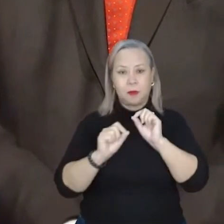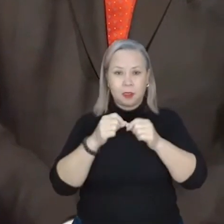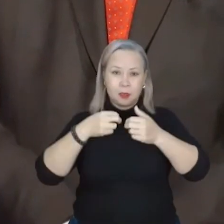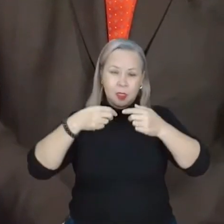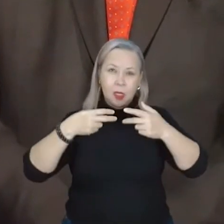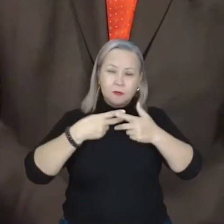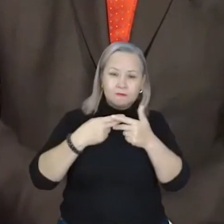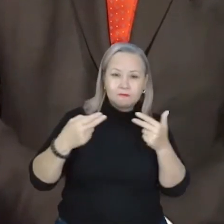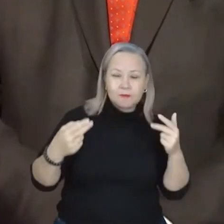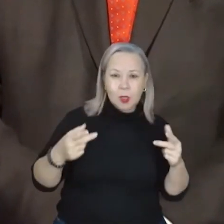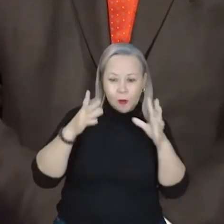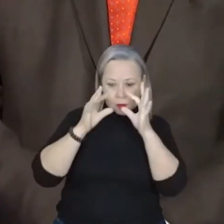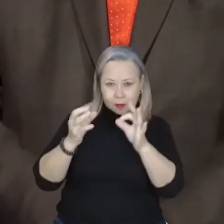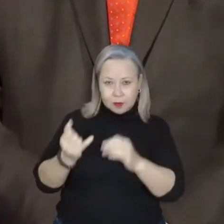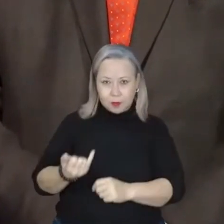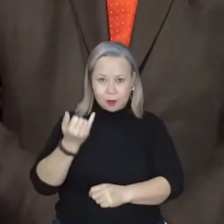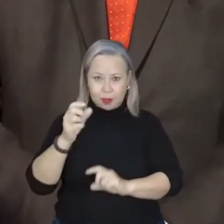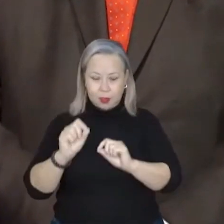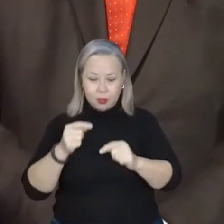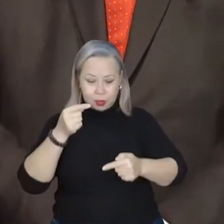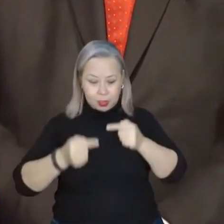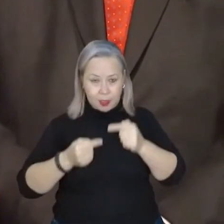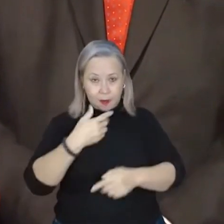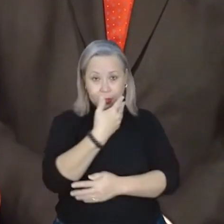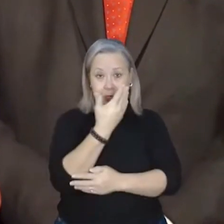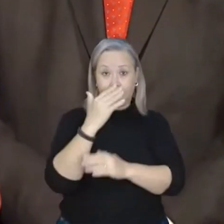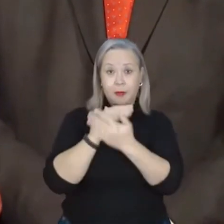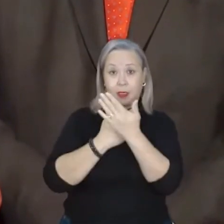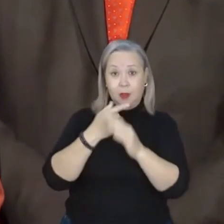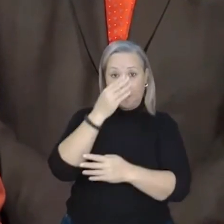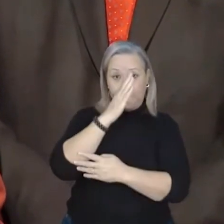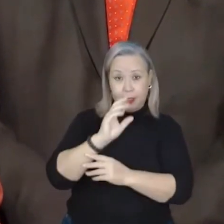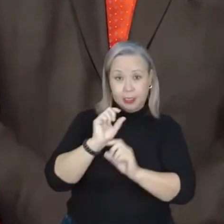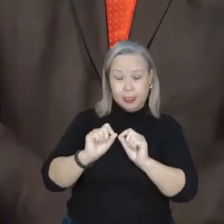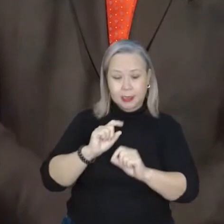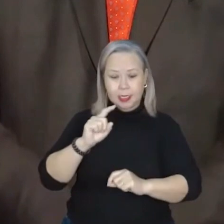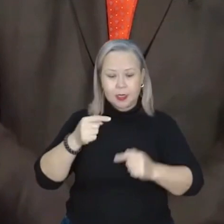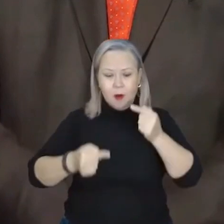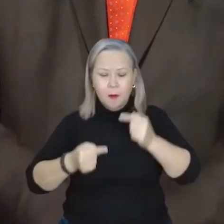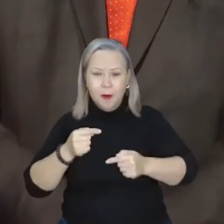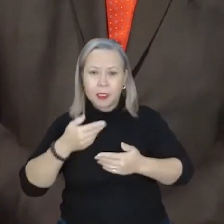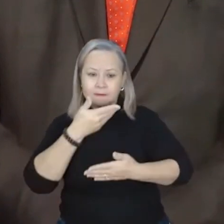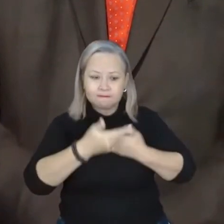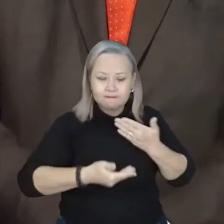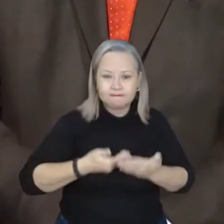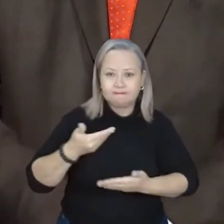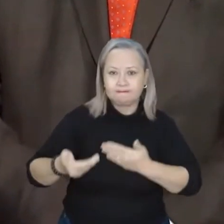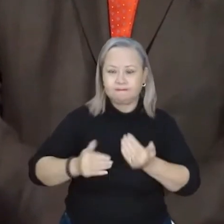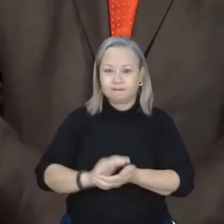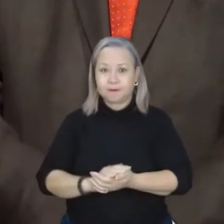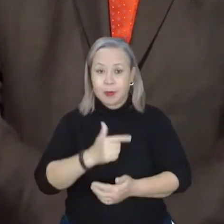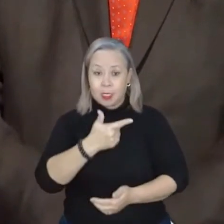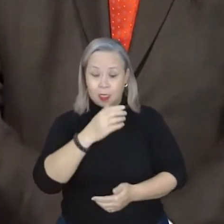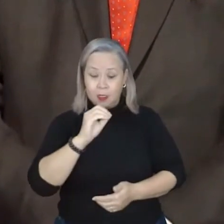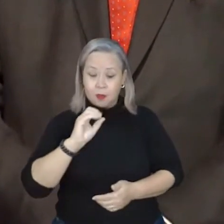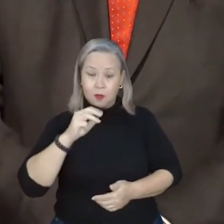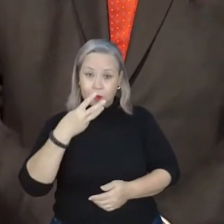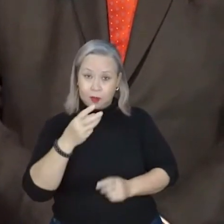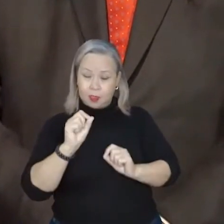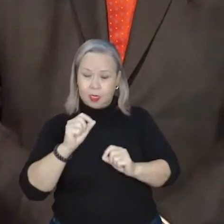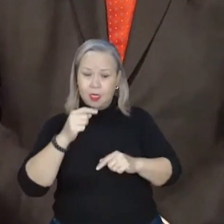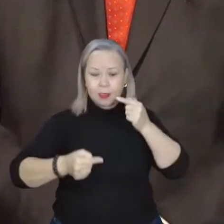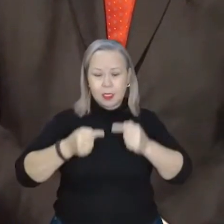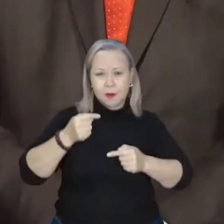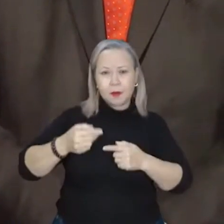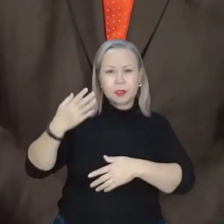muito interessante, de que a política ambiental brasileira seria uma política transversal, não é? Em 2003, essa política